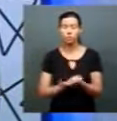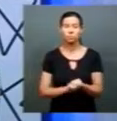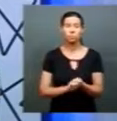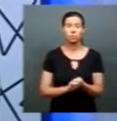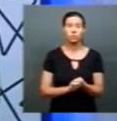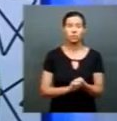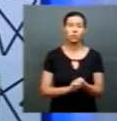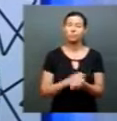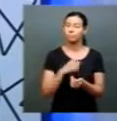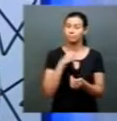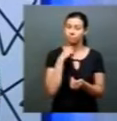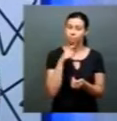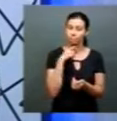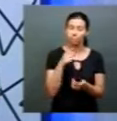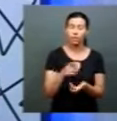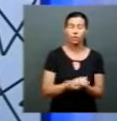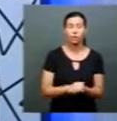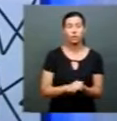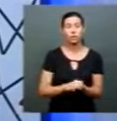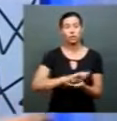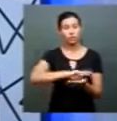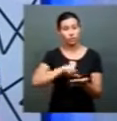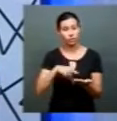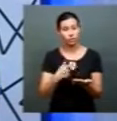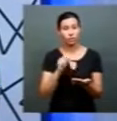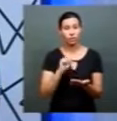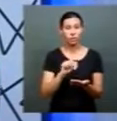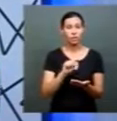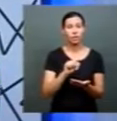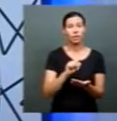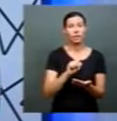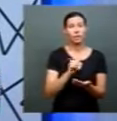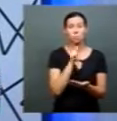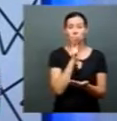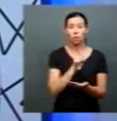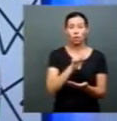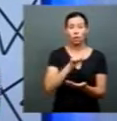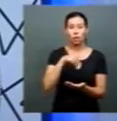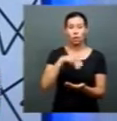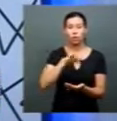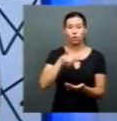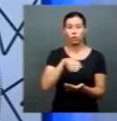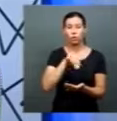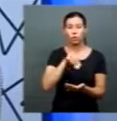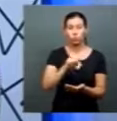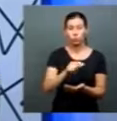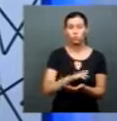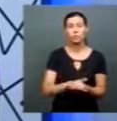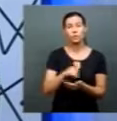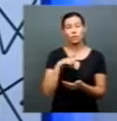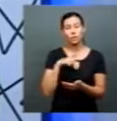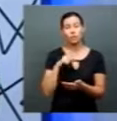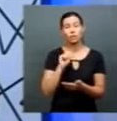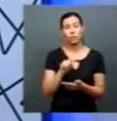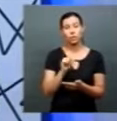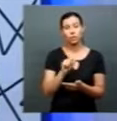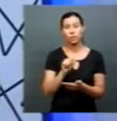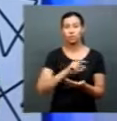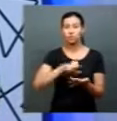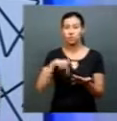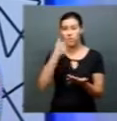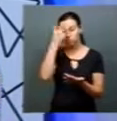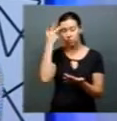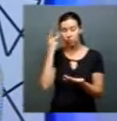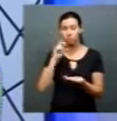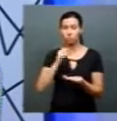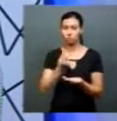essa condição. Então existem diferentes fontes. Os anjos, né, um termo muito utilizado por uma linha de financiadores,